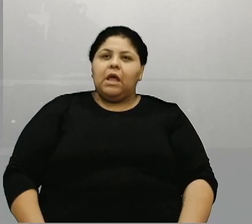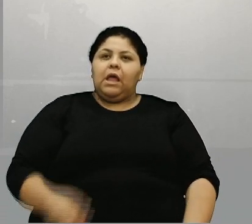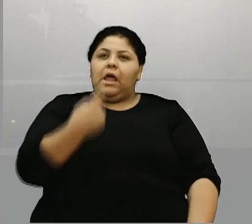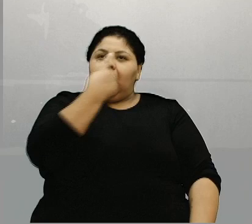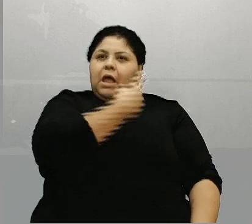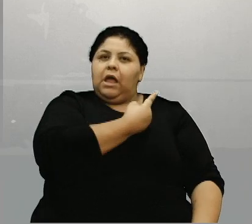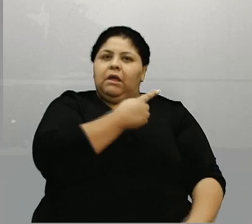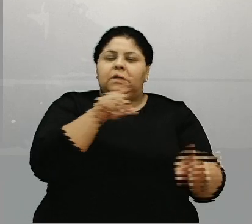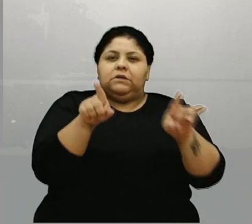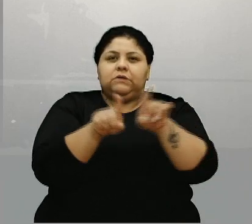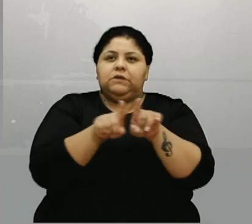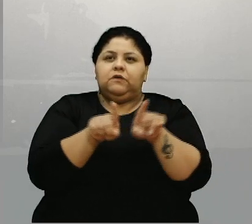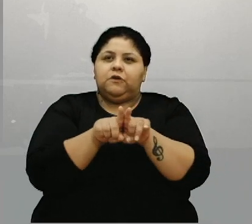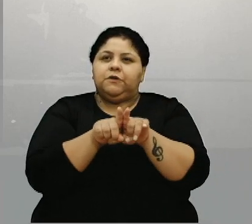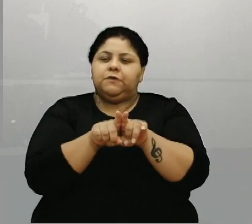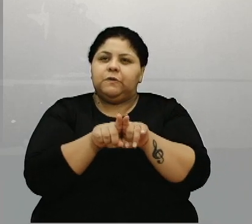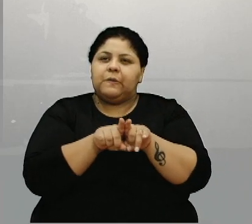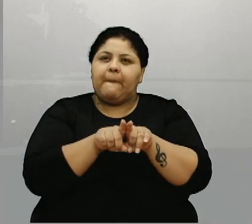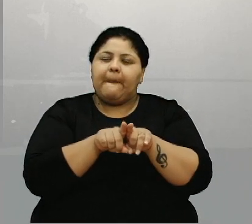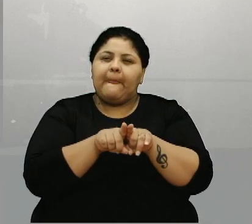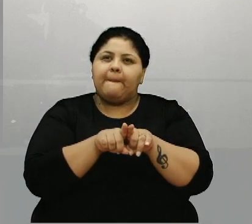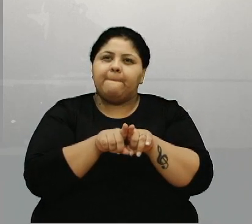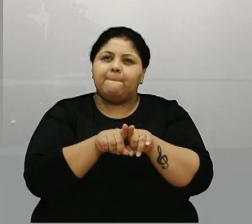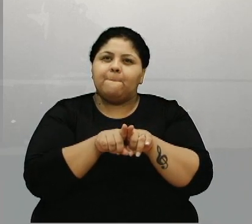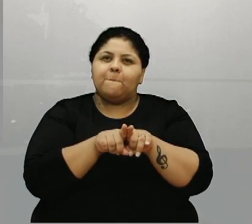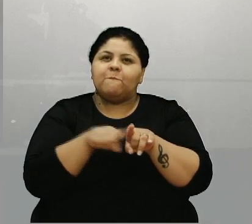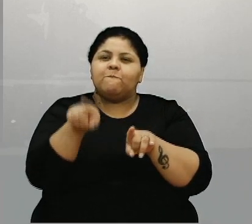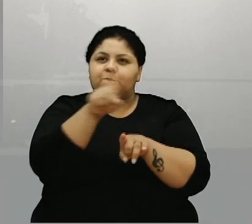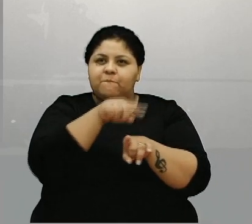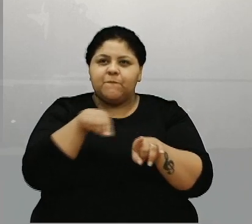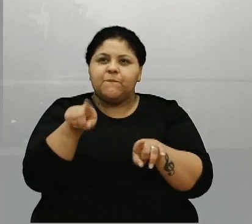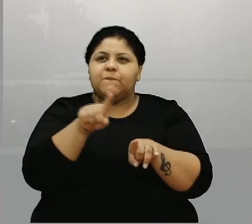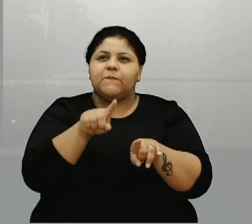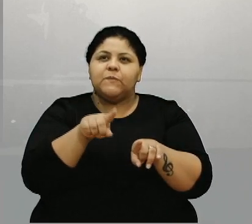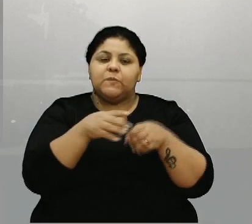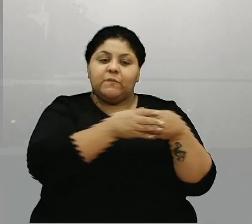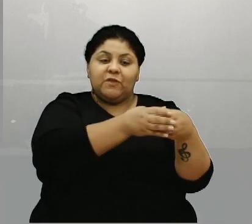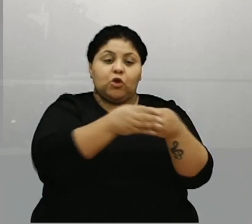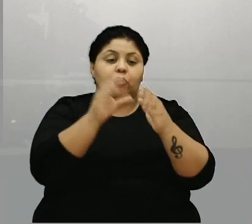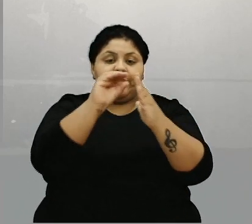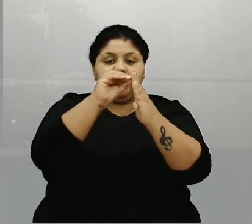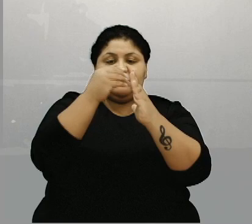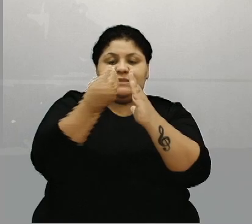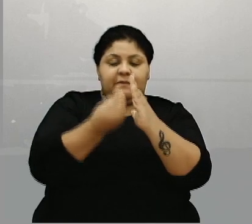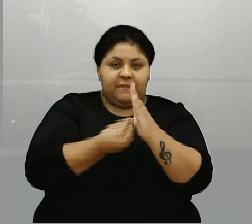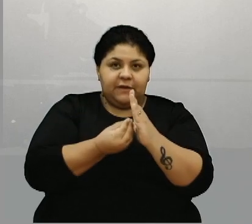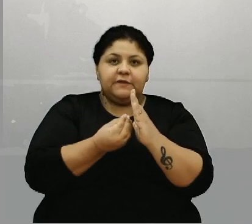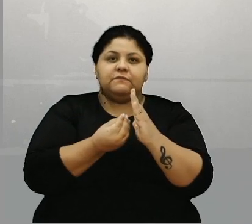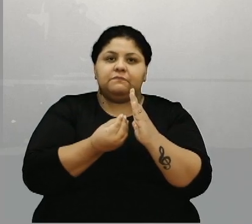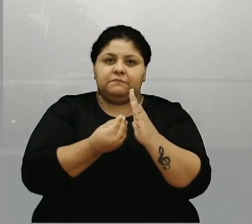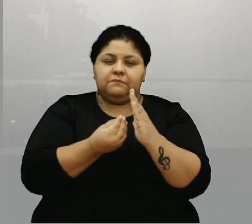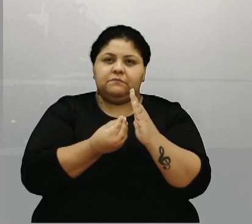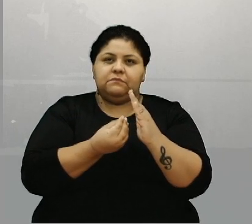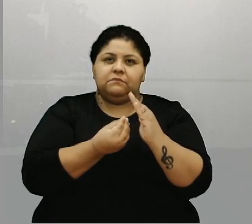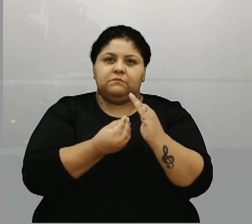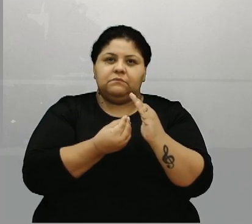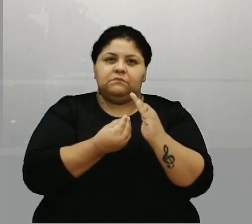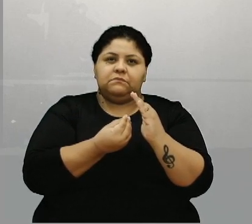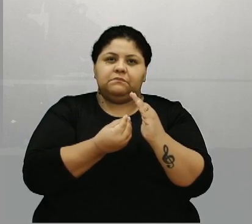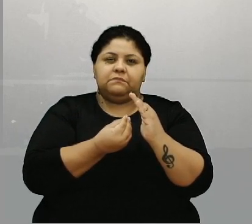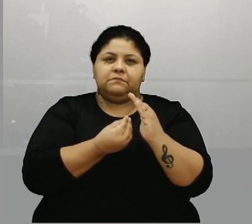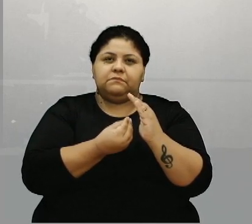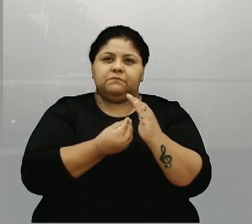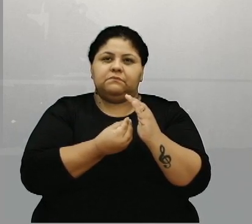local, também algo que envolve a equipe do SAMAI, aonde que